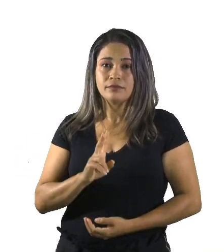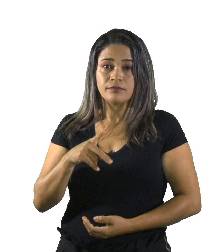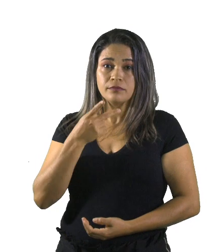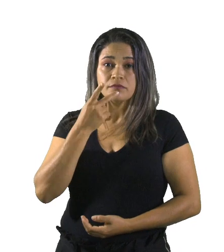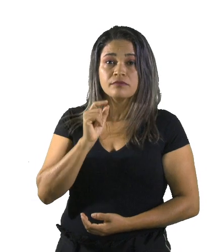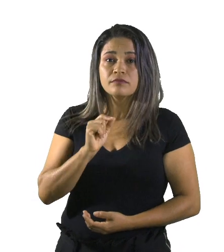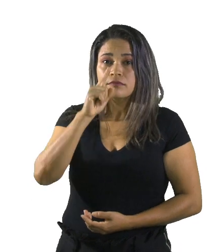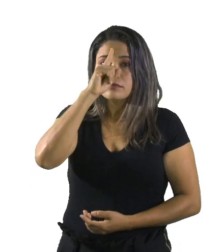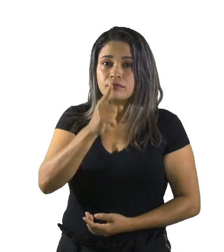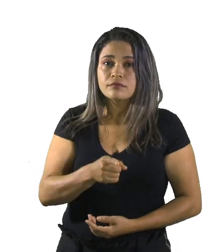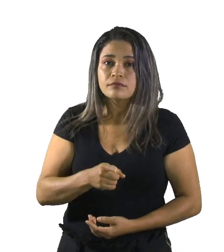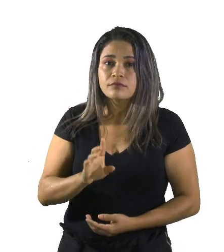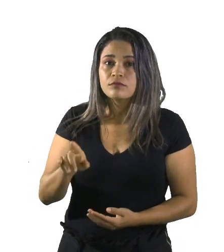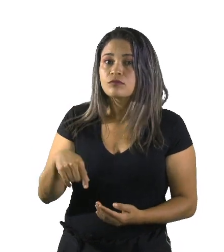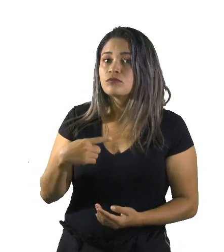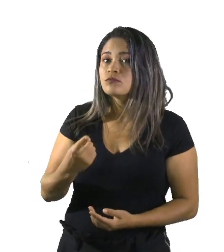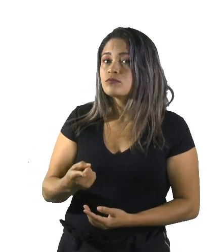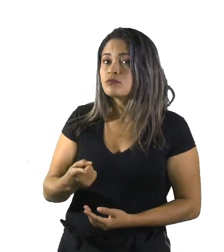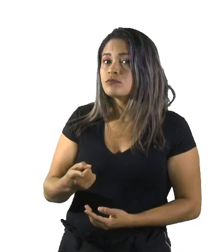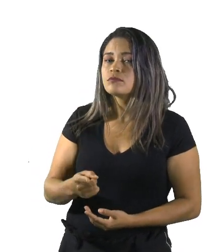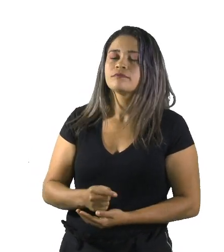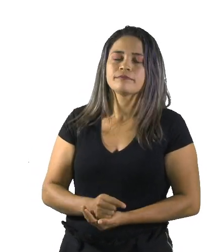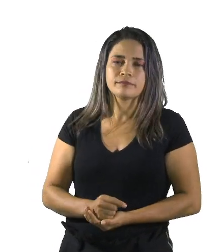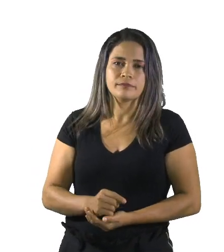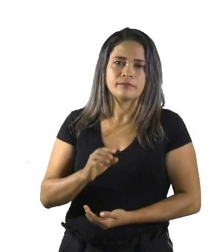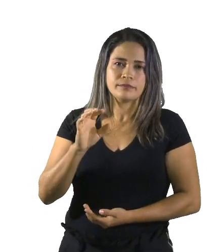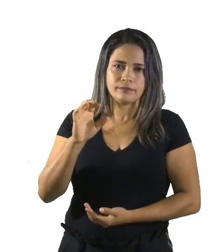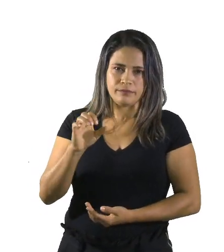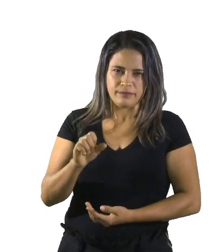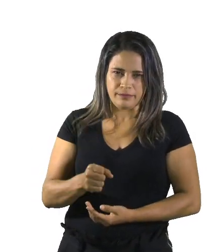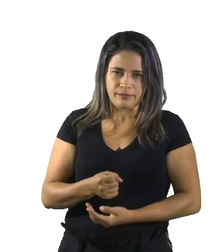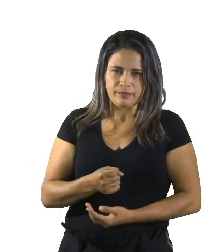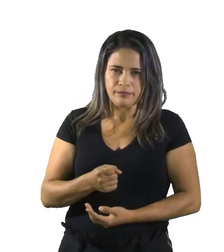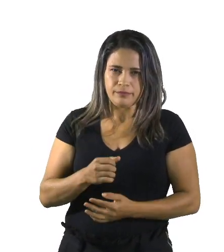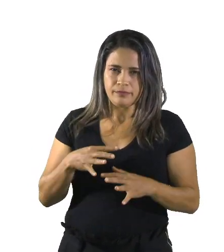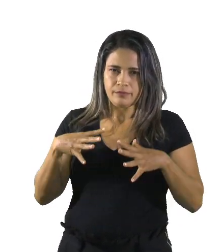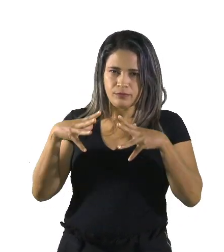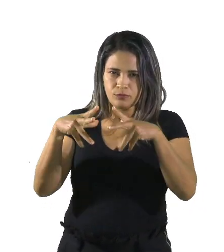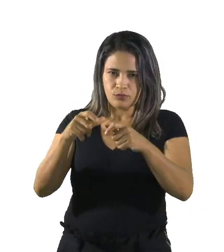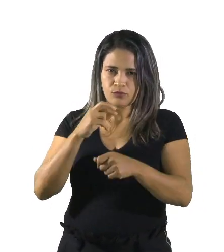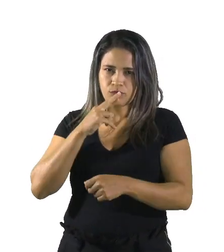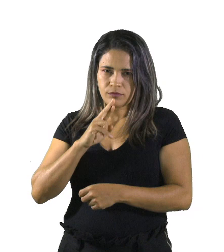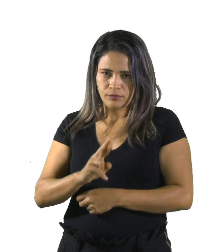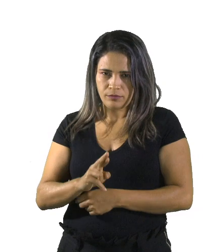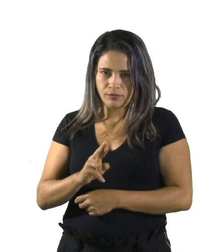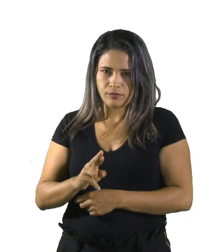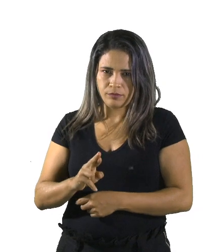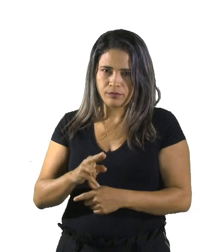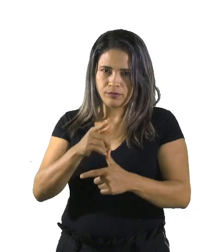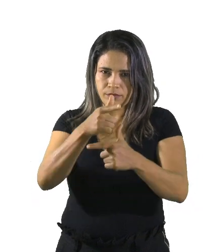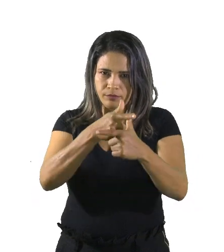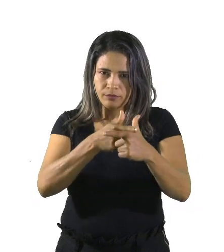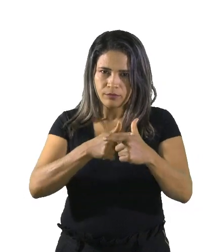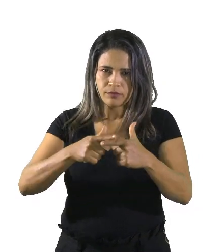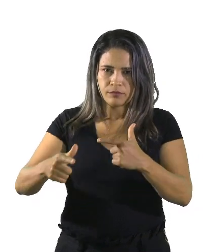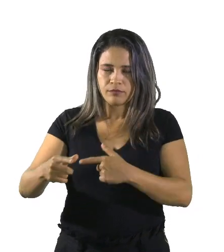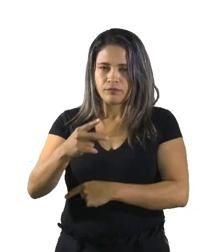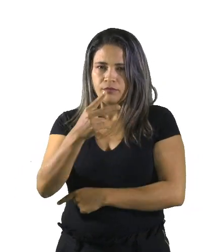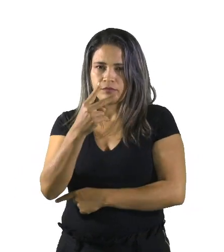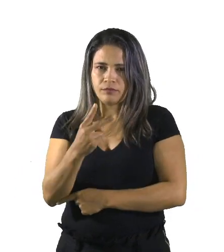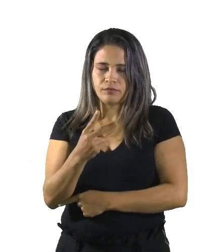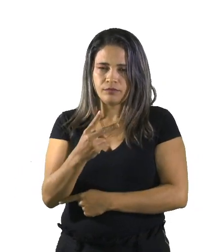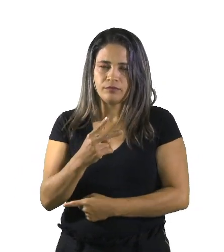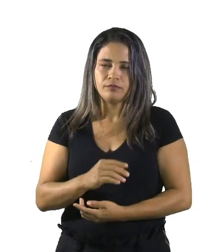falei? Qual foi o próximo comando? Pega esse resultado e divide por 2. Então,